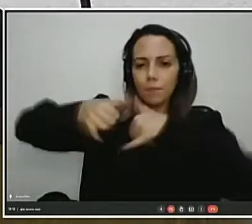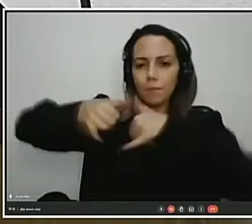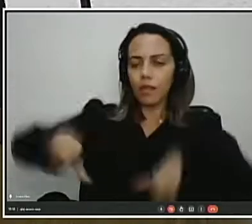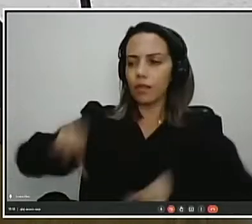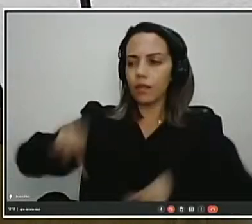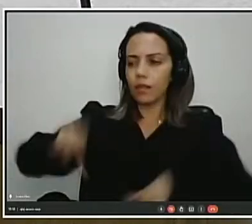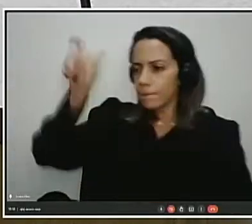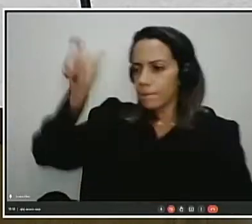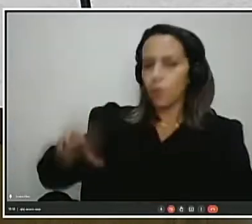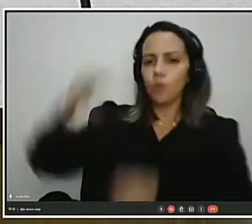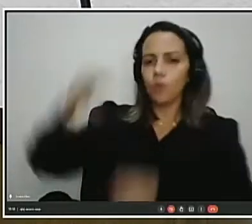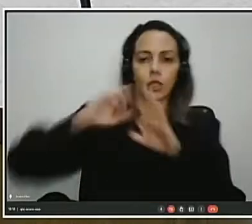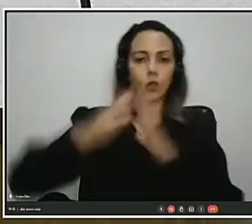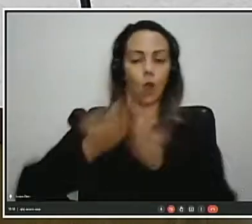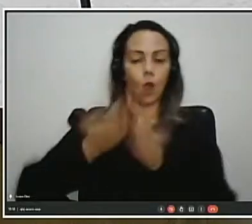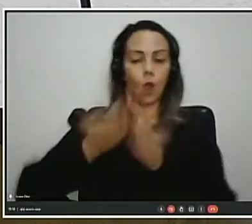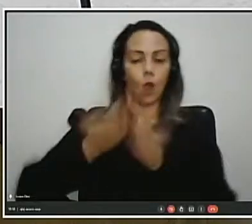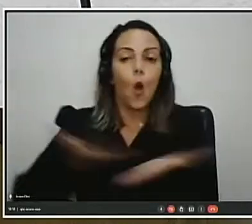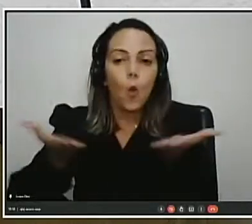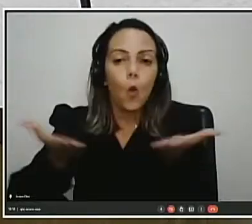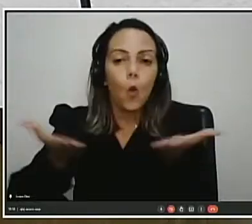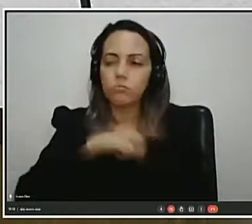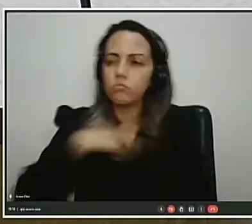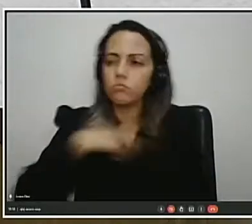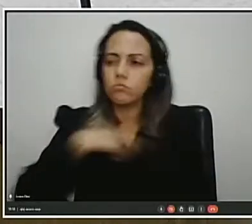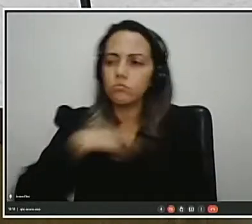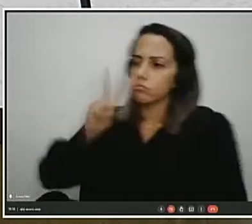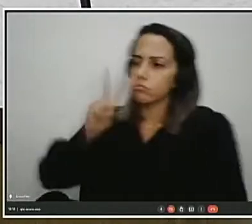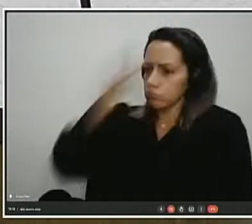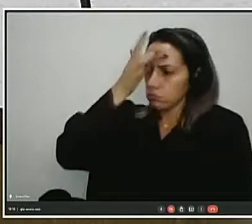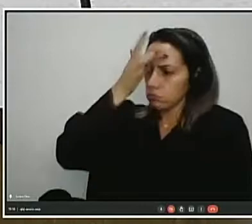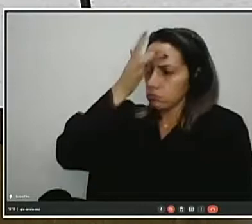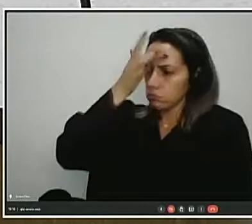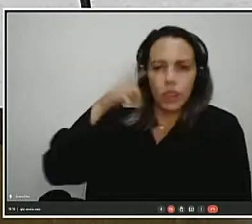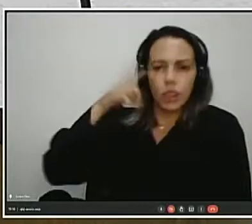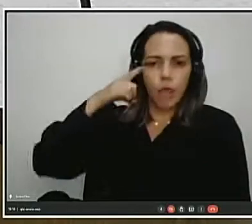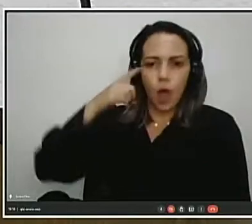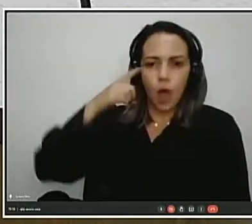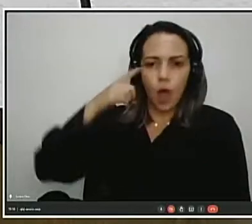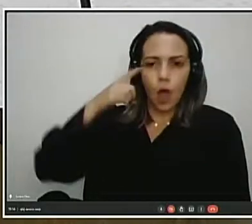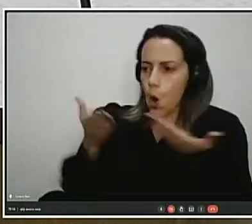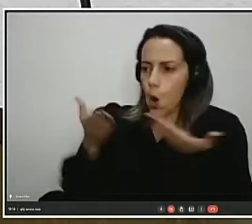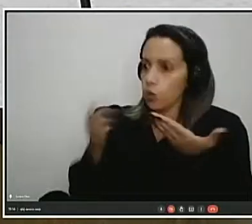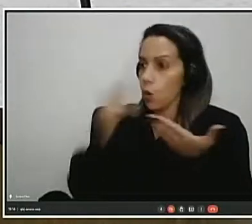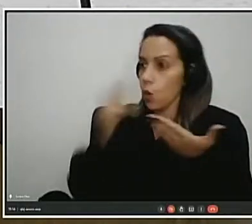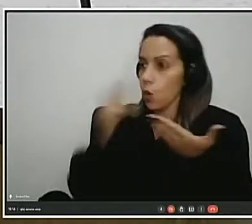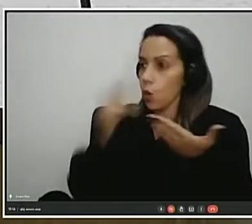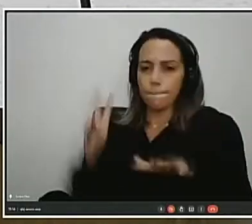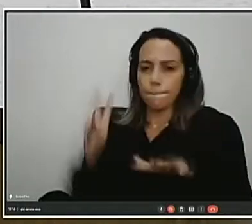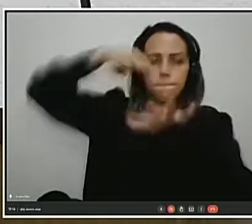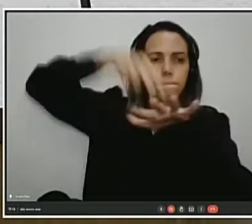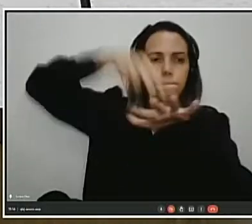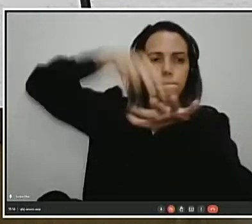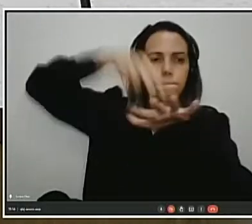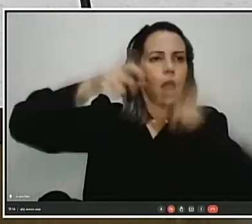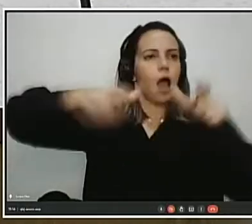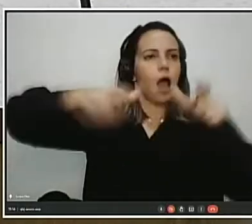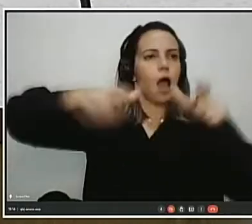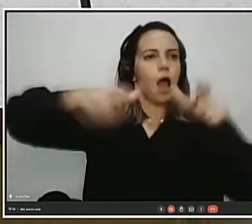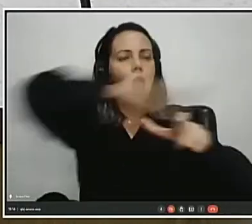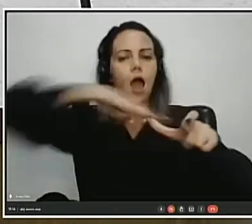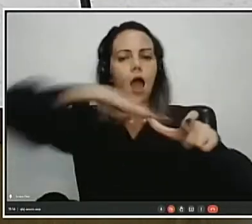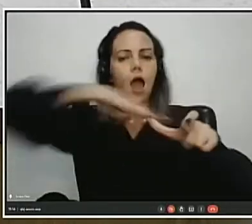No Brasil, vemos hoje pessoas com síndrome de Down prósperas e ocupando espaços importantes nas artes, na